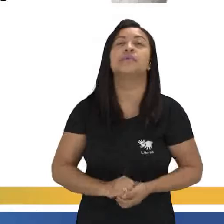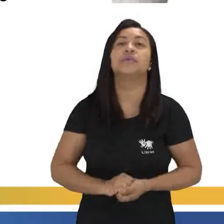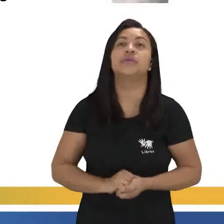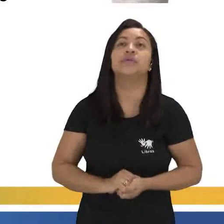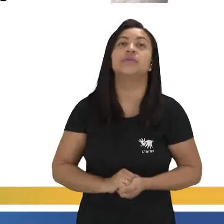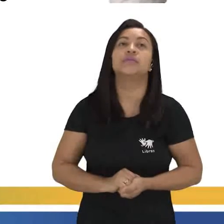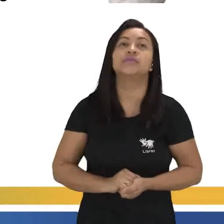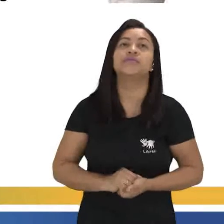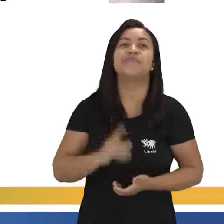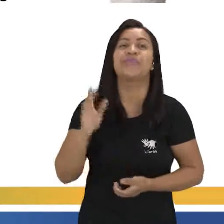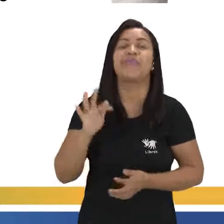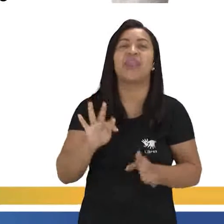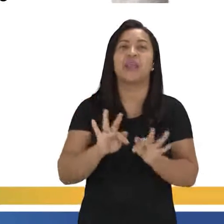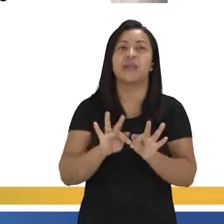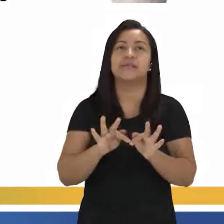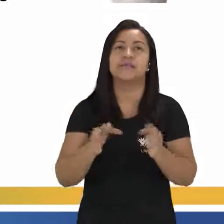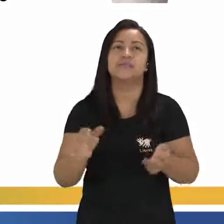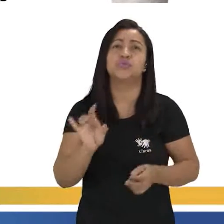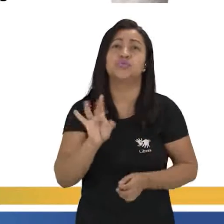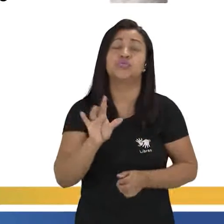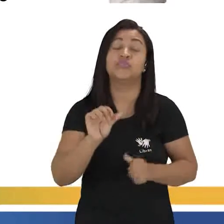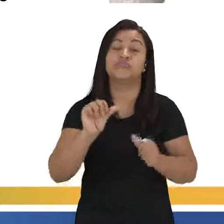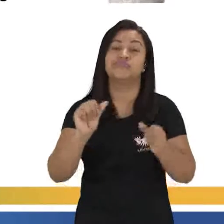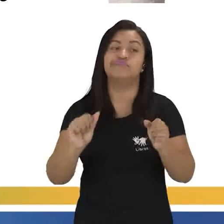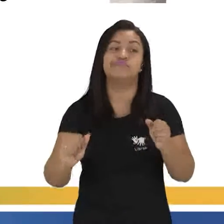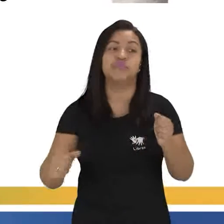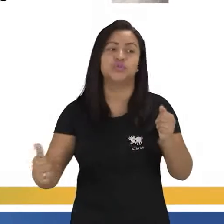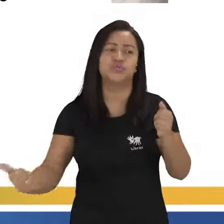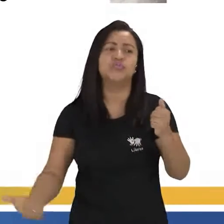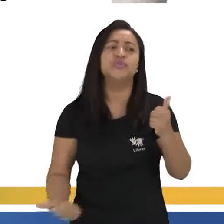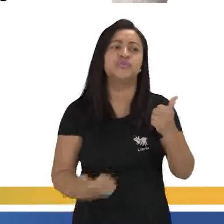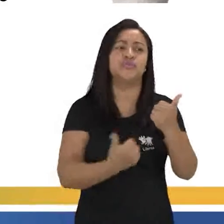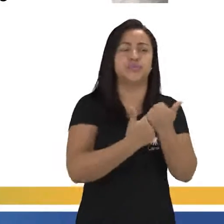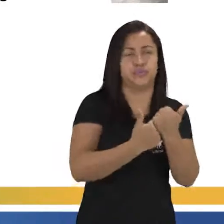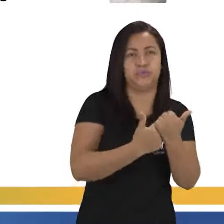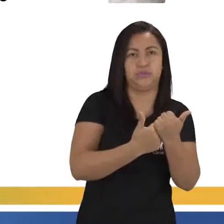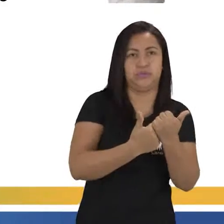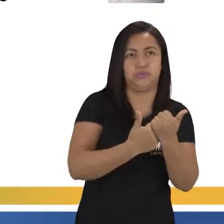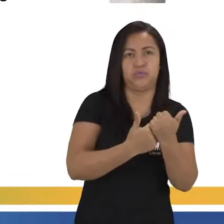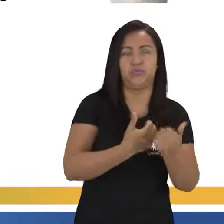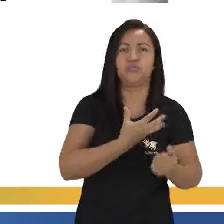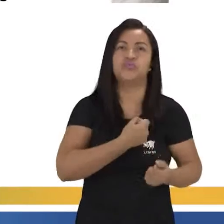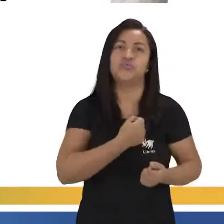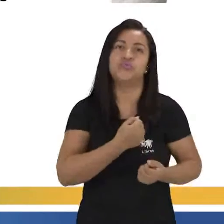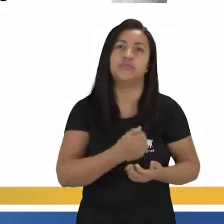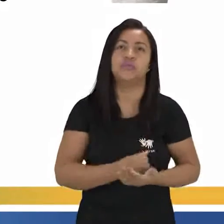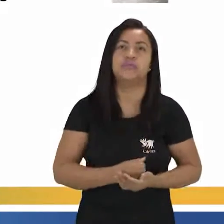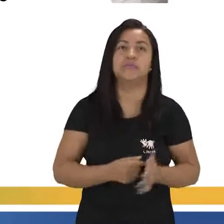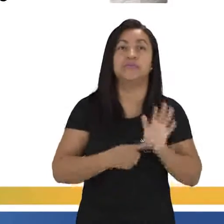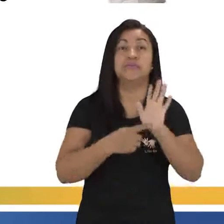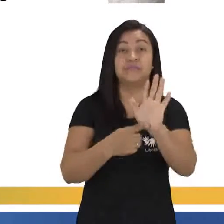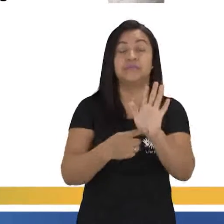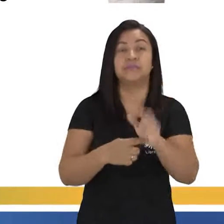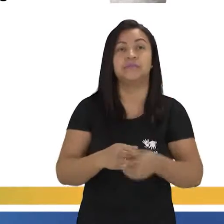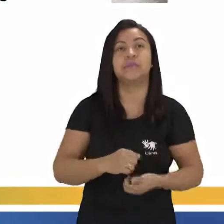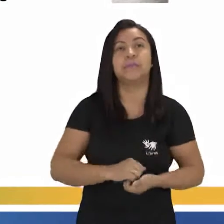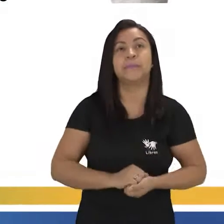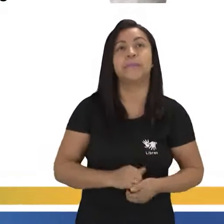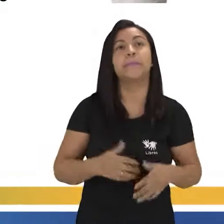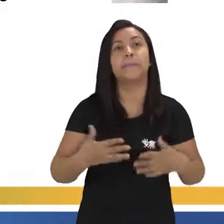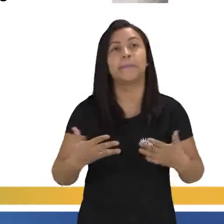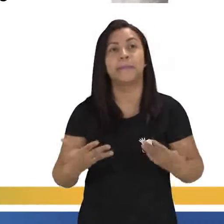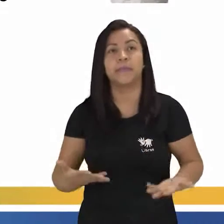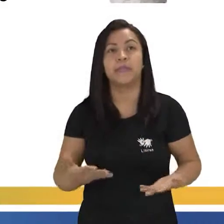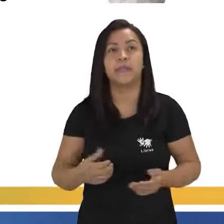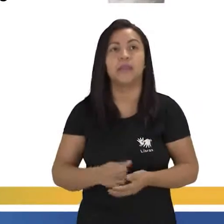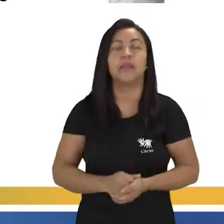kg. Aqui é muito simples, a gente só vai substituir na equação os valores apresentados lá no problema. Então, nós